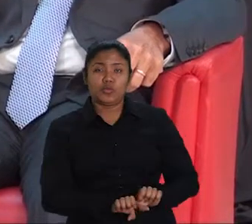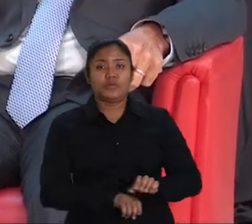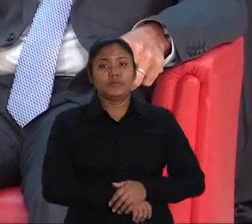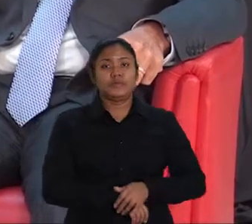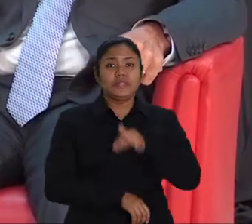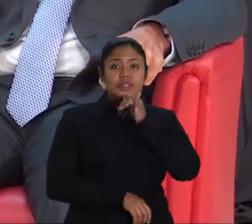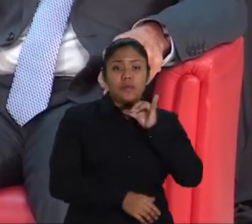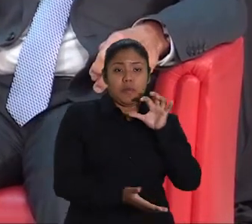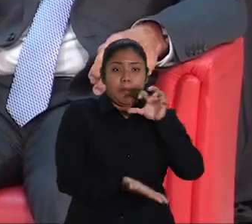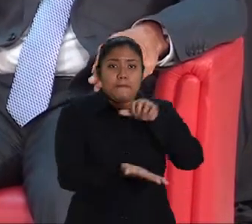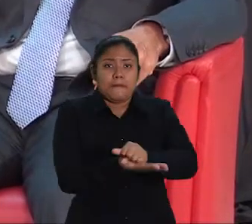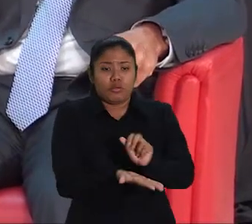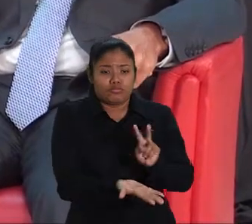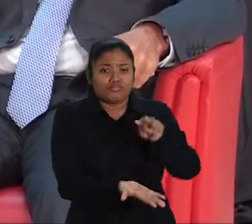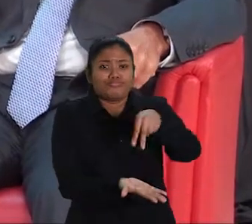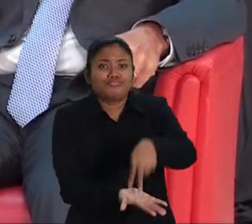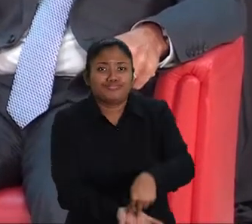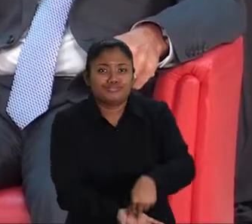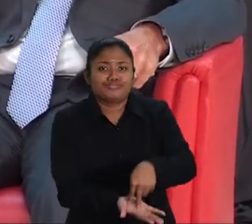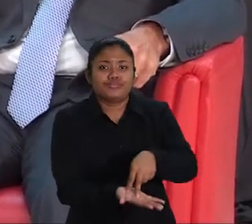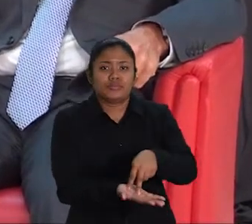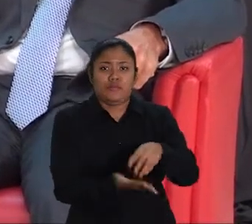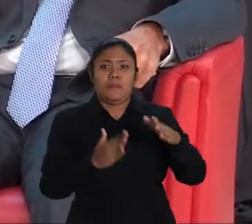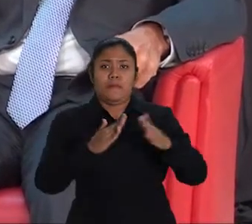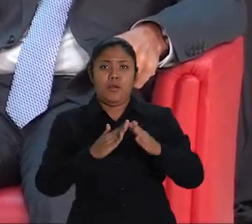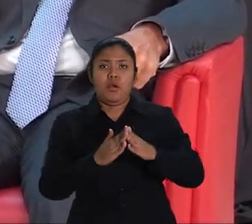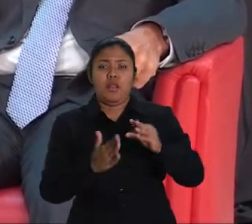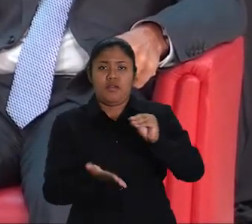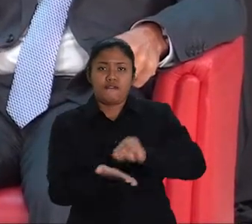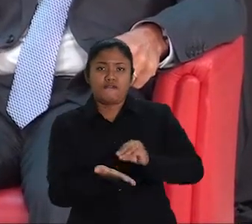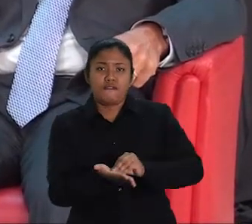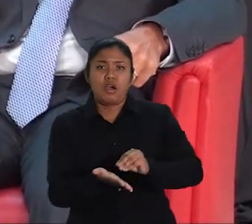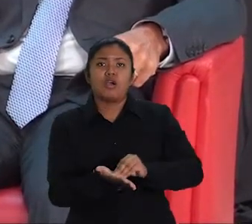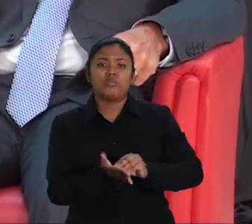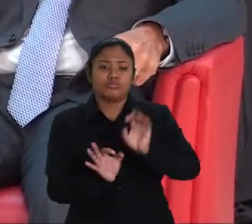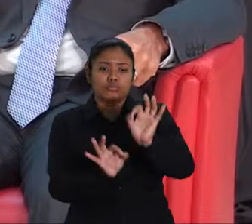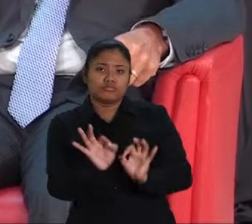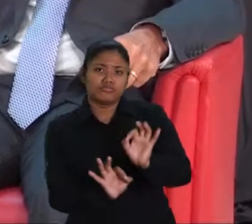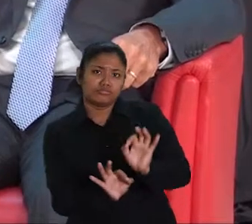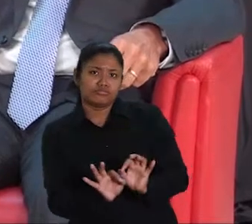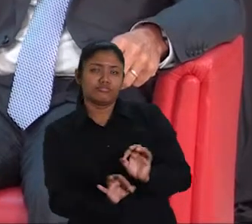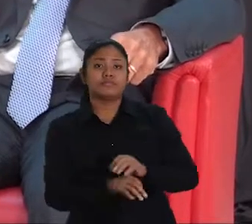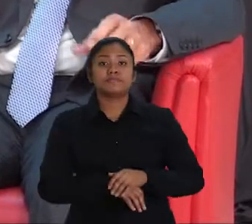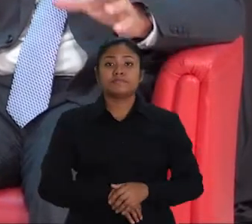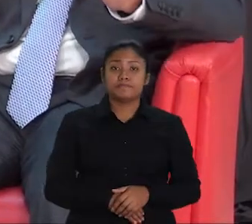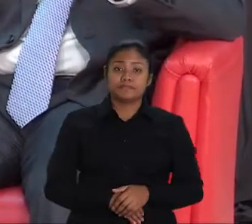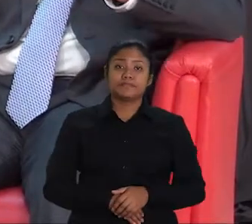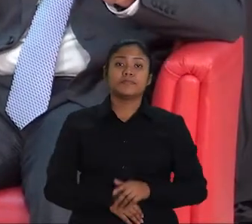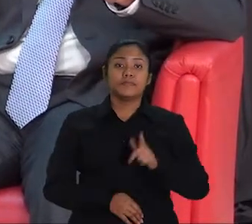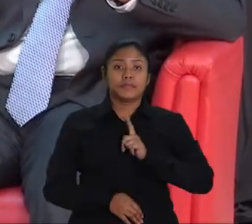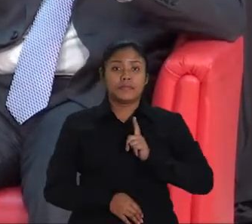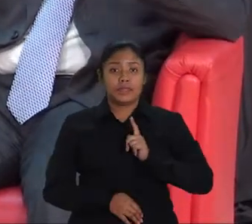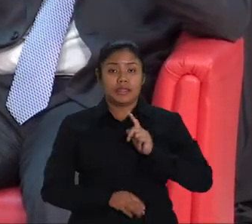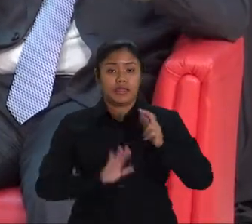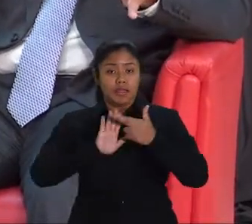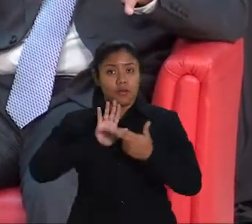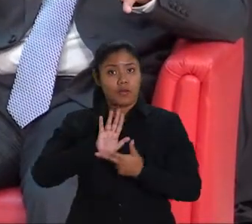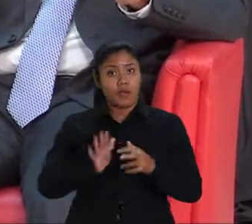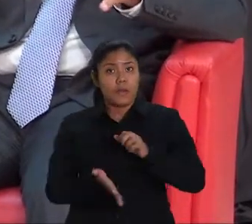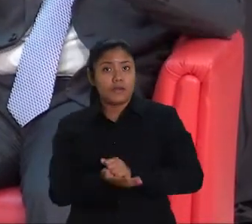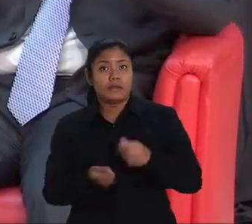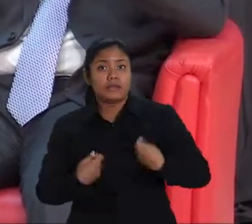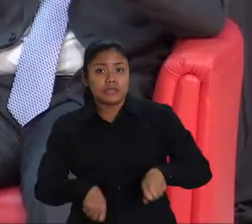ali é com as invasões ocupações desordenadas é que 15 de trabalhar mais então paralelo à regularização